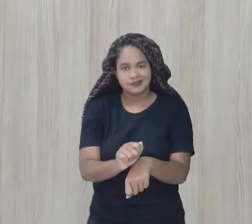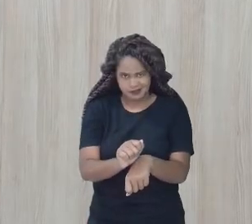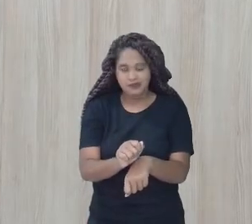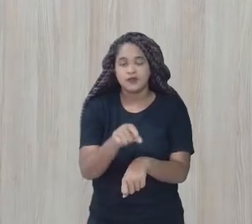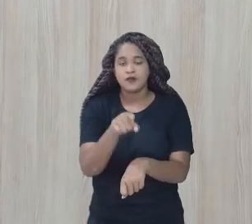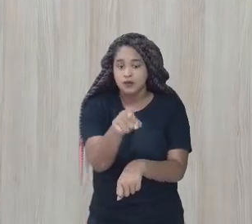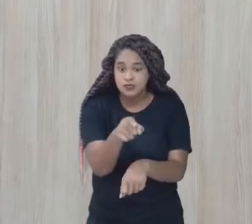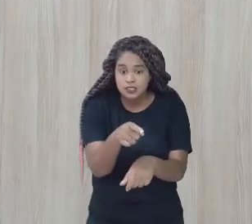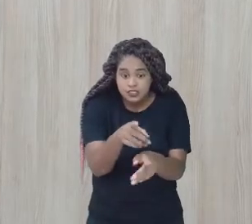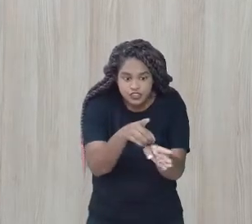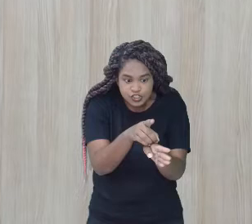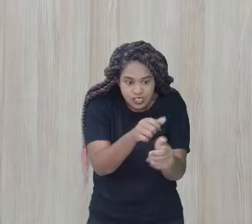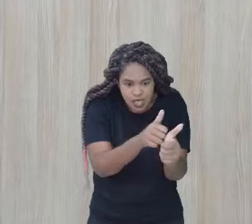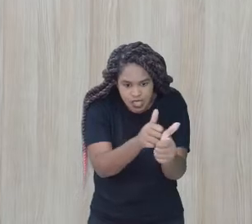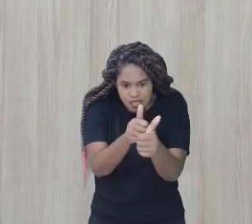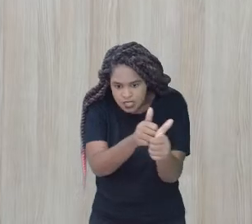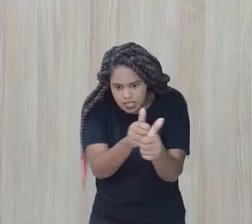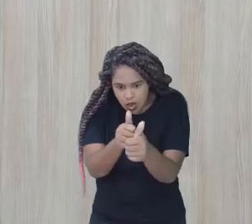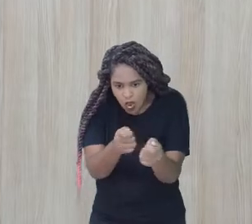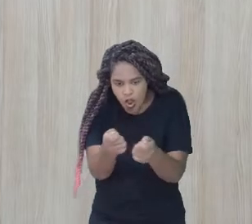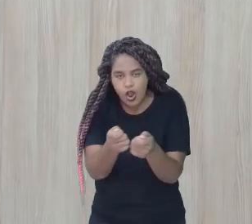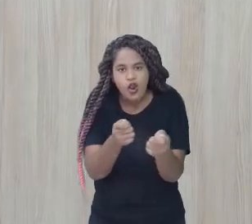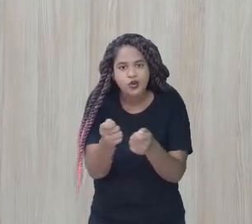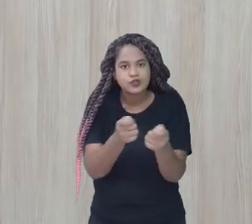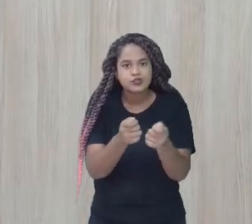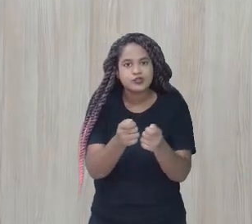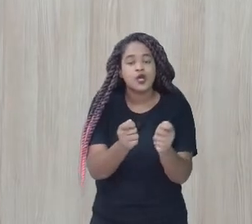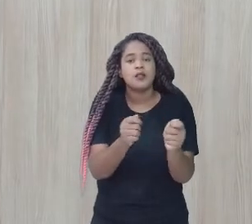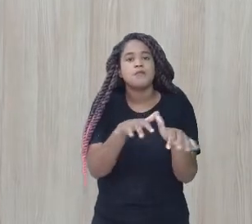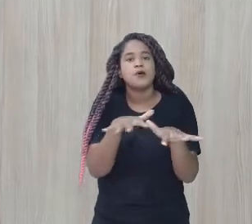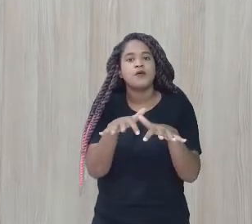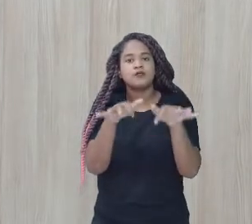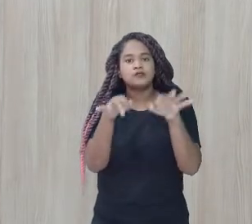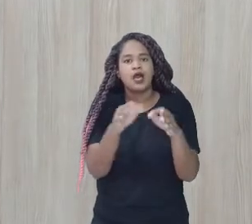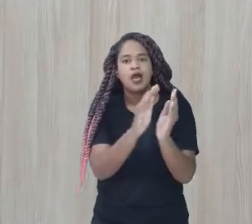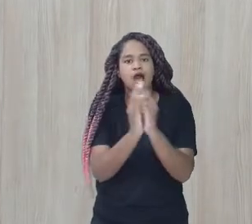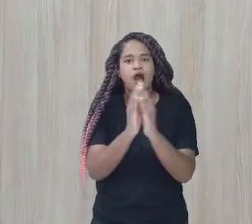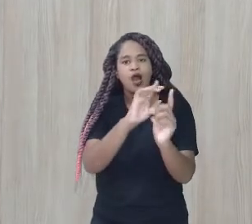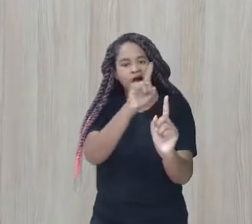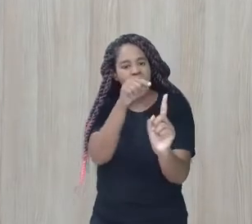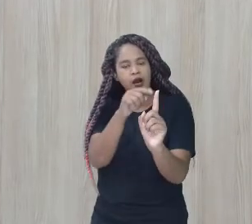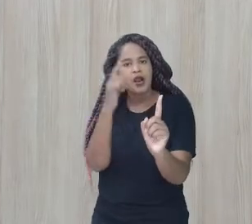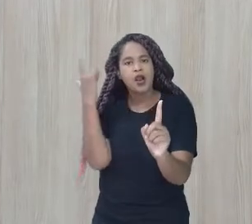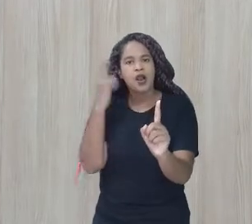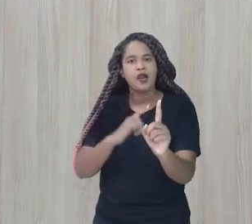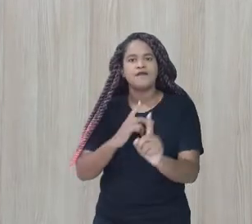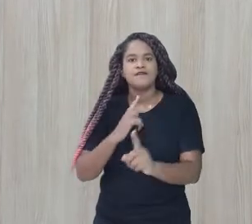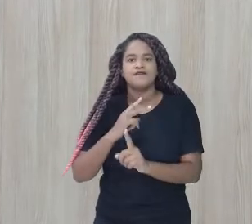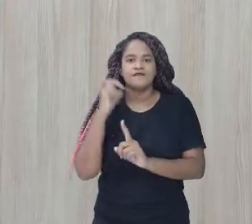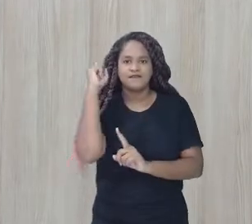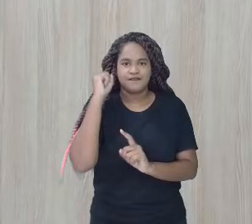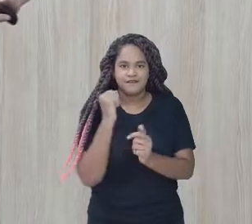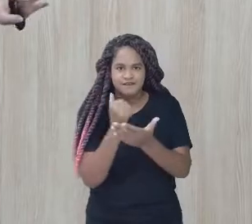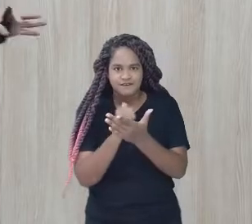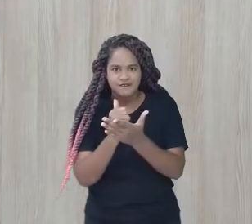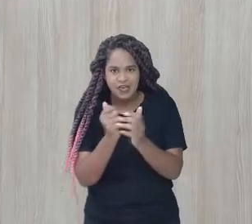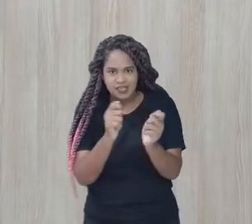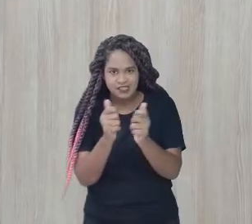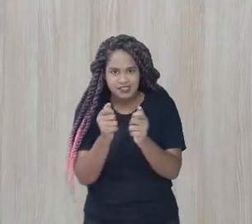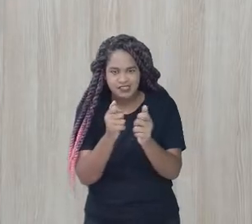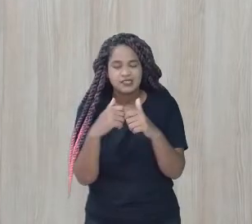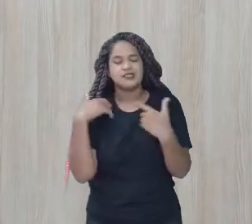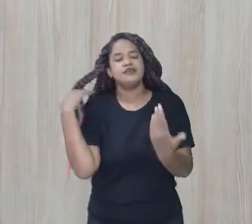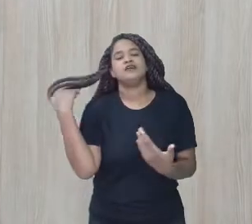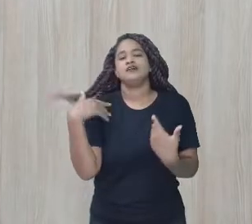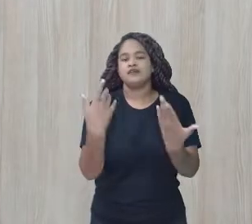direcionando qual que é o movimento correto daquele bonequinho para atingir o objetivo que significa ganhar o jogo. Então, já comece pensando em